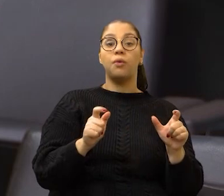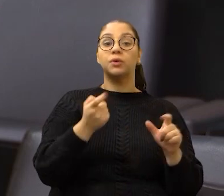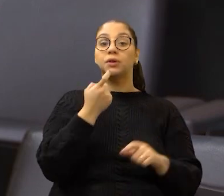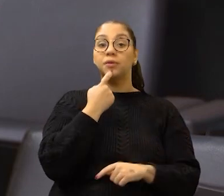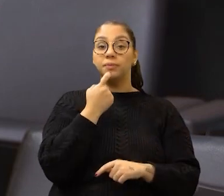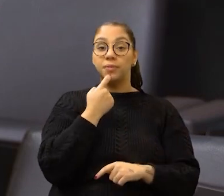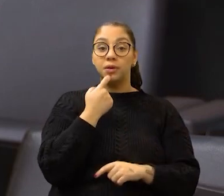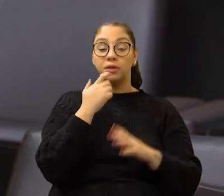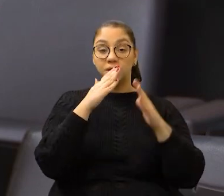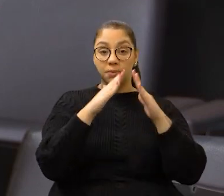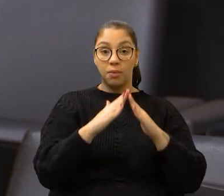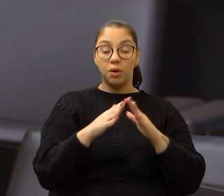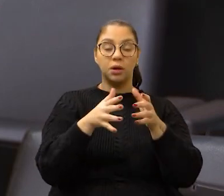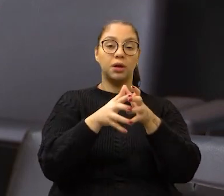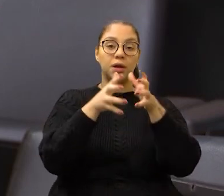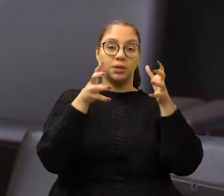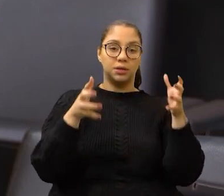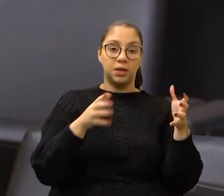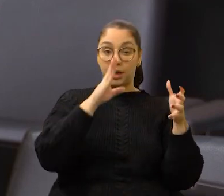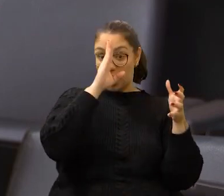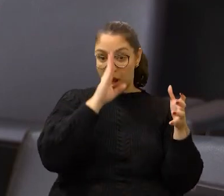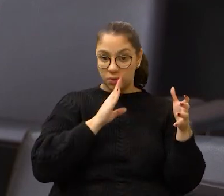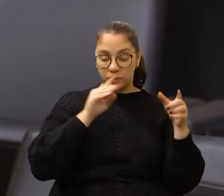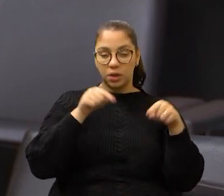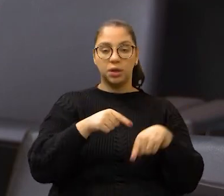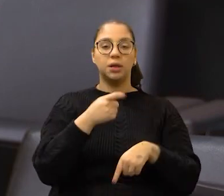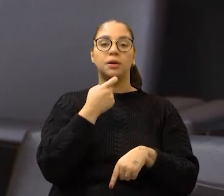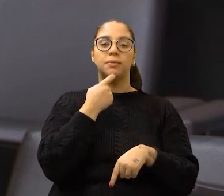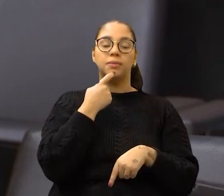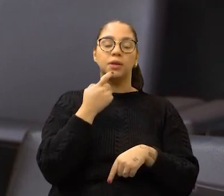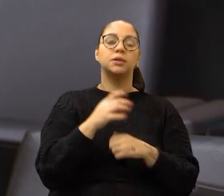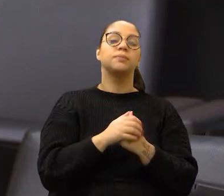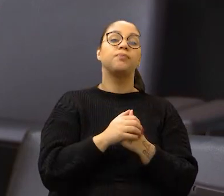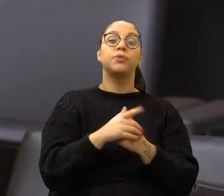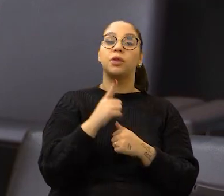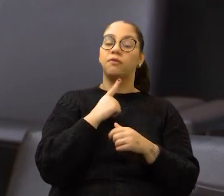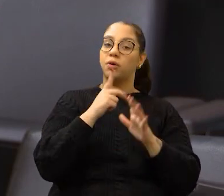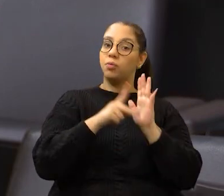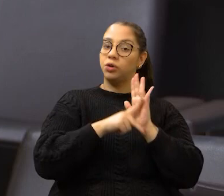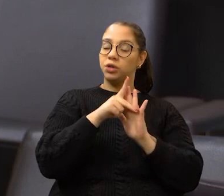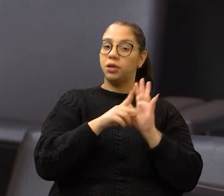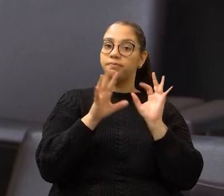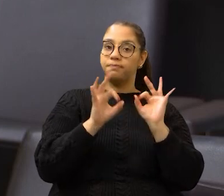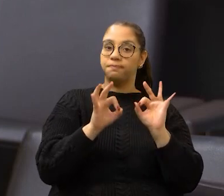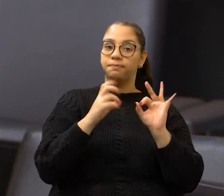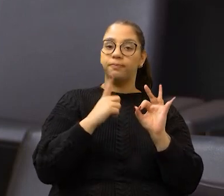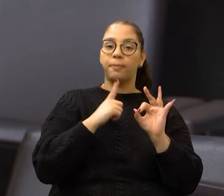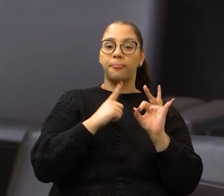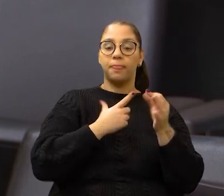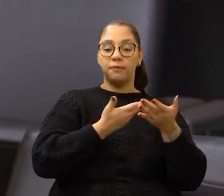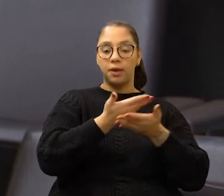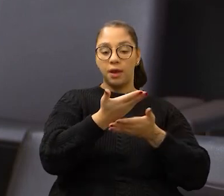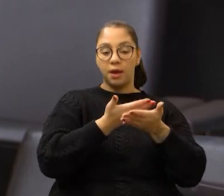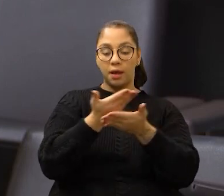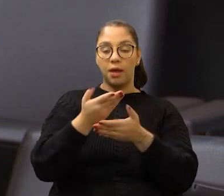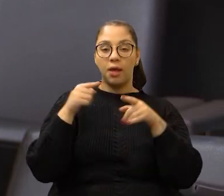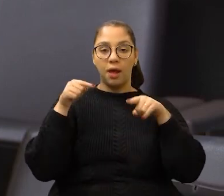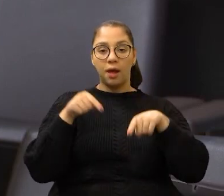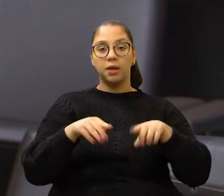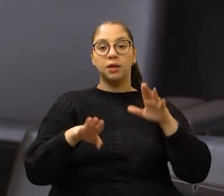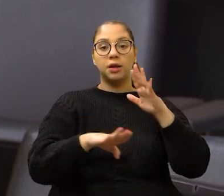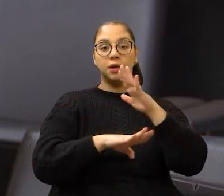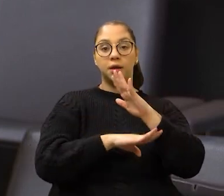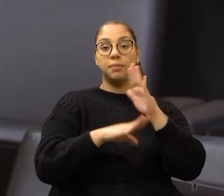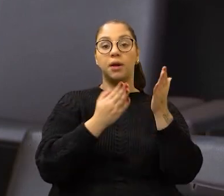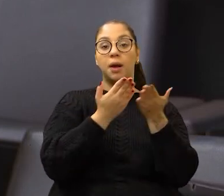gratuitos que cresceram em nossa cidade. Então foi um projeto de excelência que teve uma repercussão muito boa dentro da casa, e